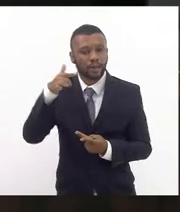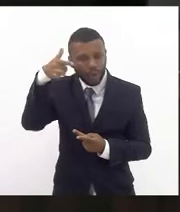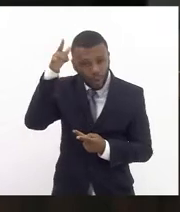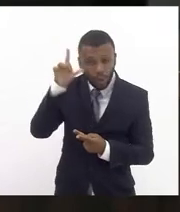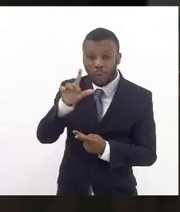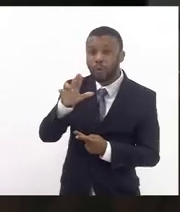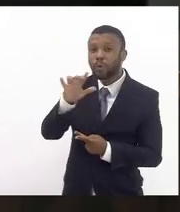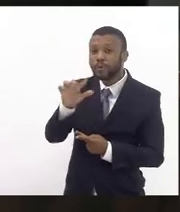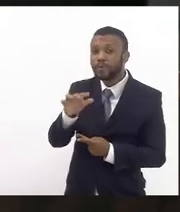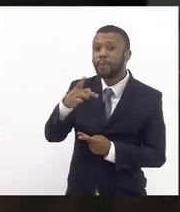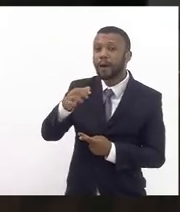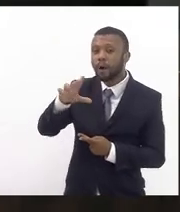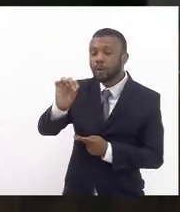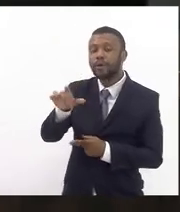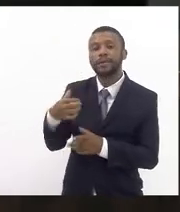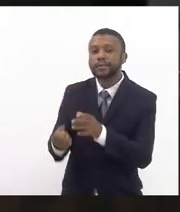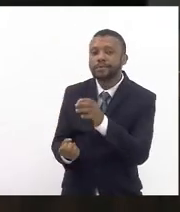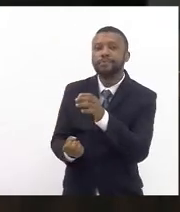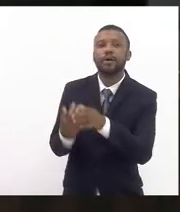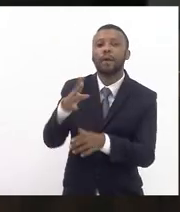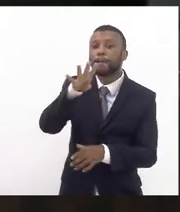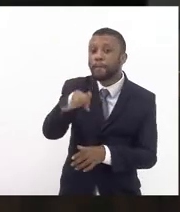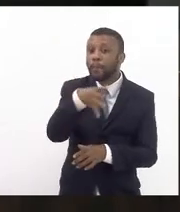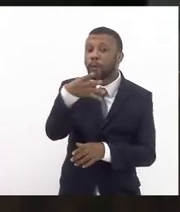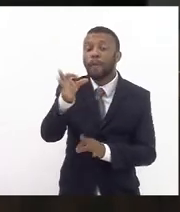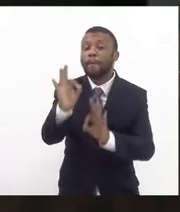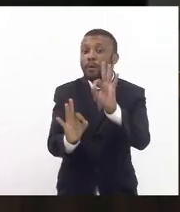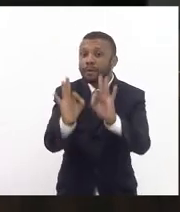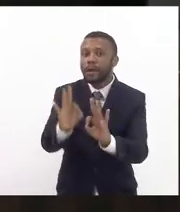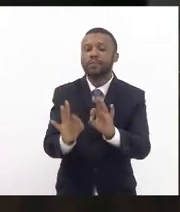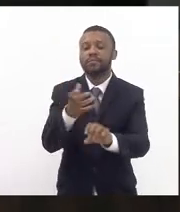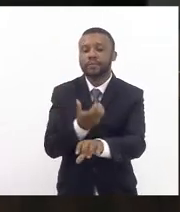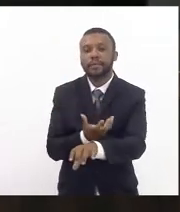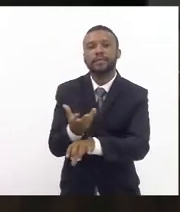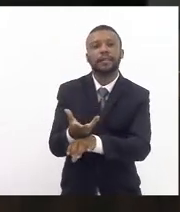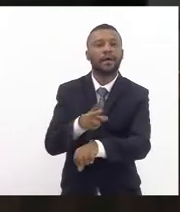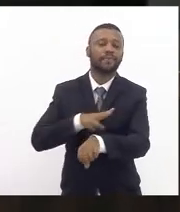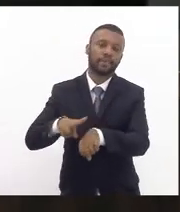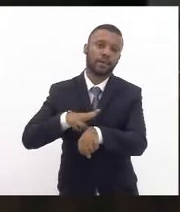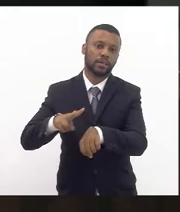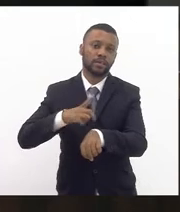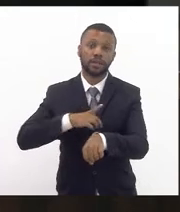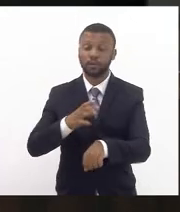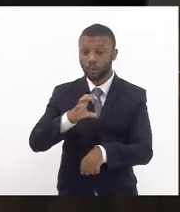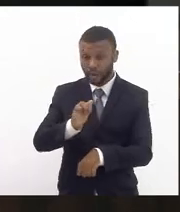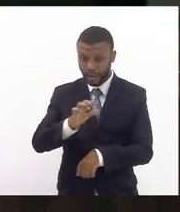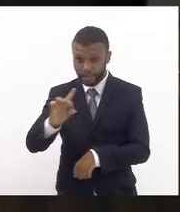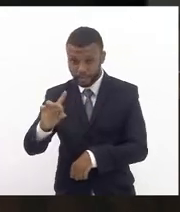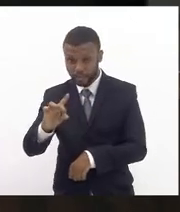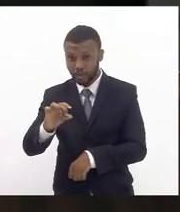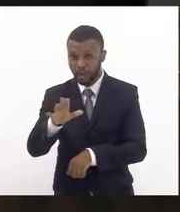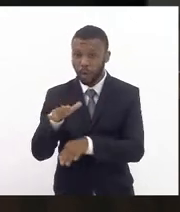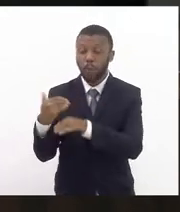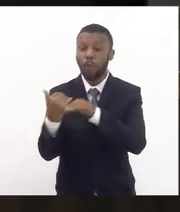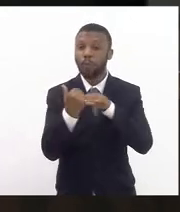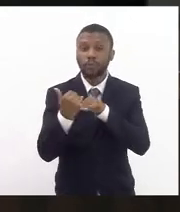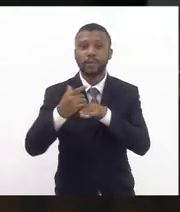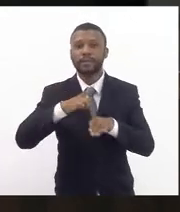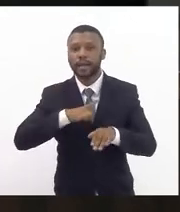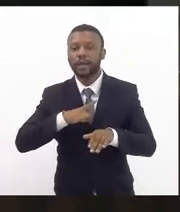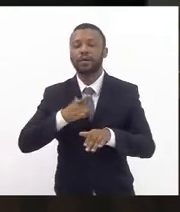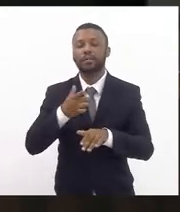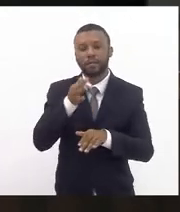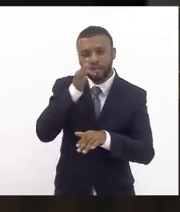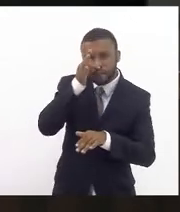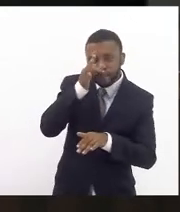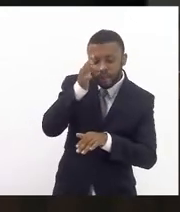criação do programa Quintais Verdes, voltado para as famílias inscritas no Cadastro Único para Programas Sociais, Cade Único, que mantenham quintais urbanos